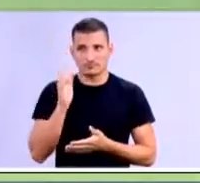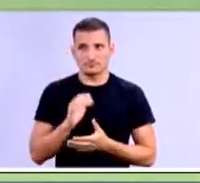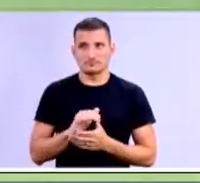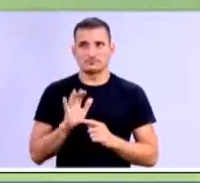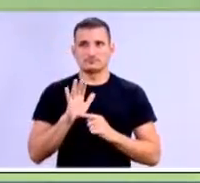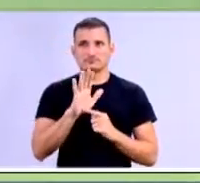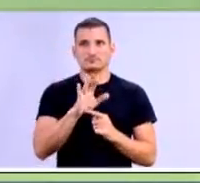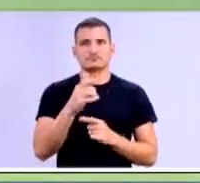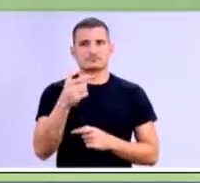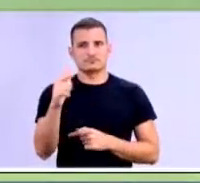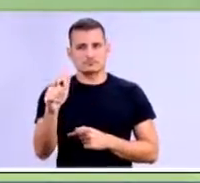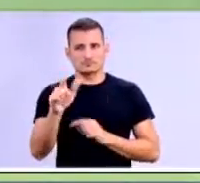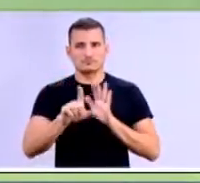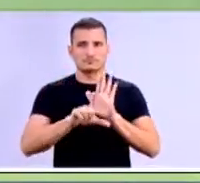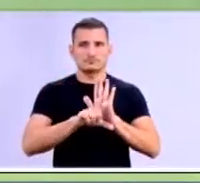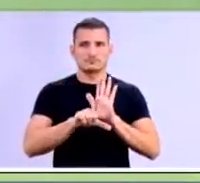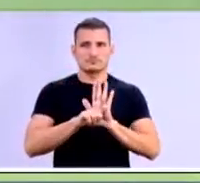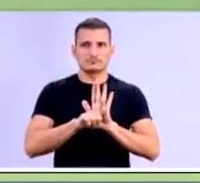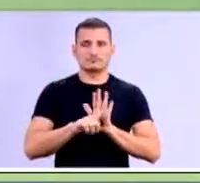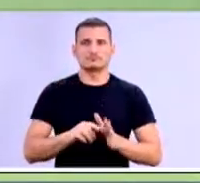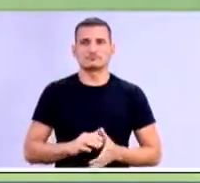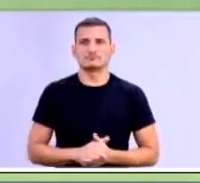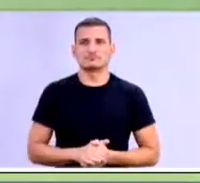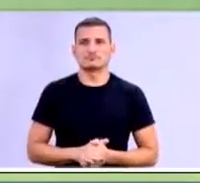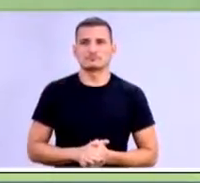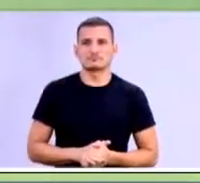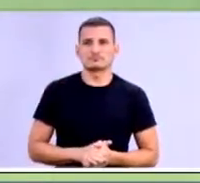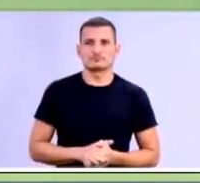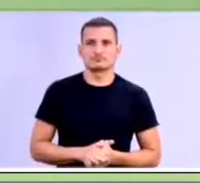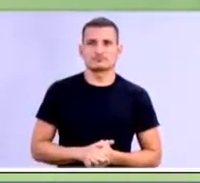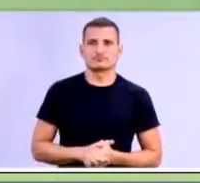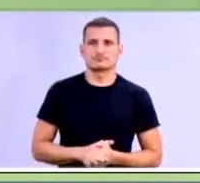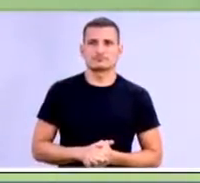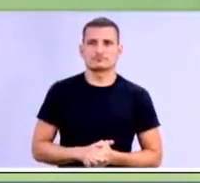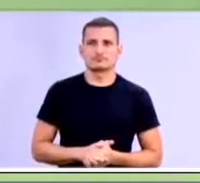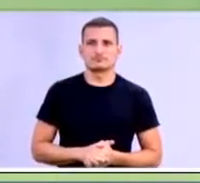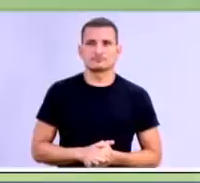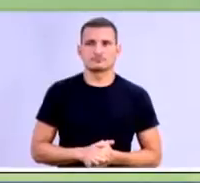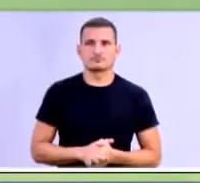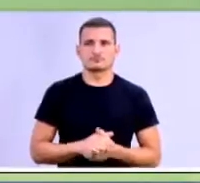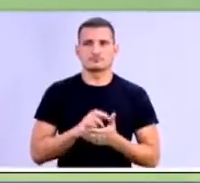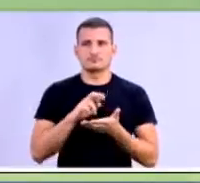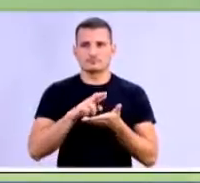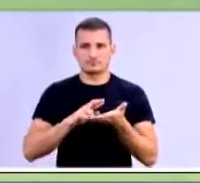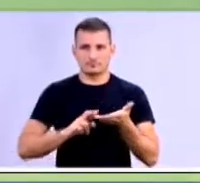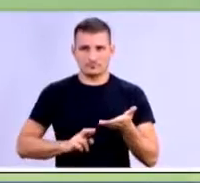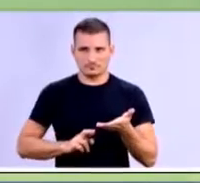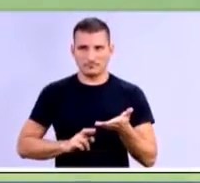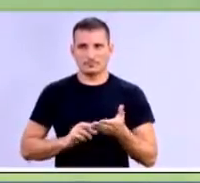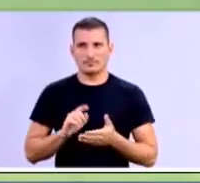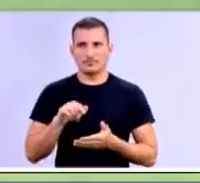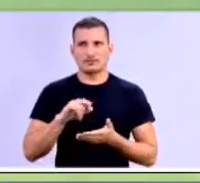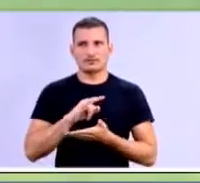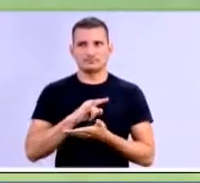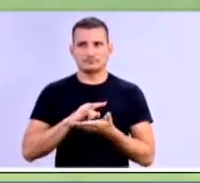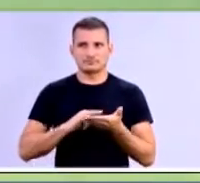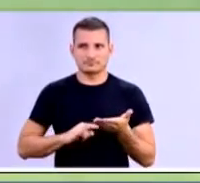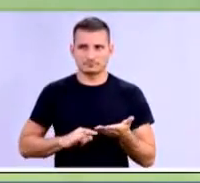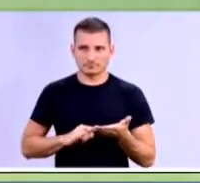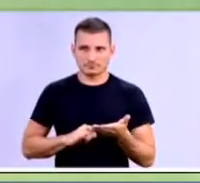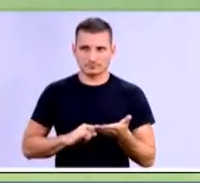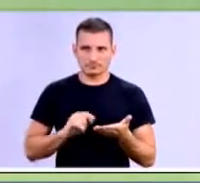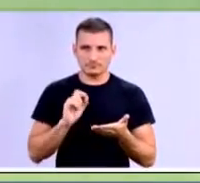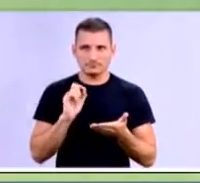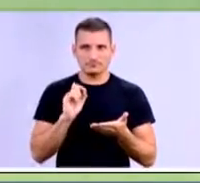outra legalmente. Perfeito, também está correto. O relatório é um documento no qual